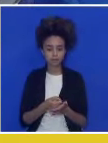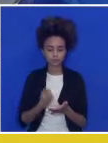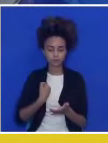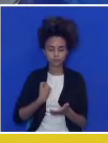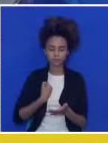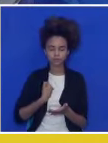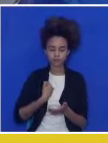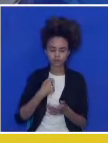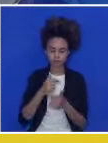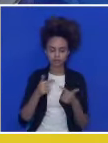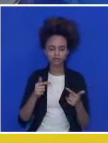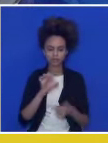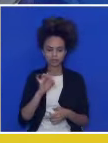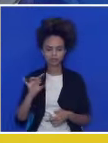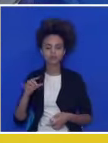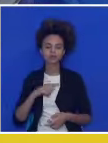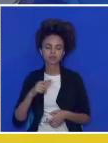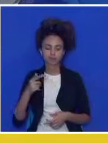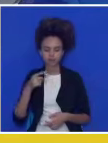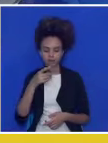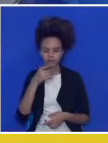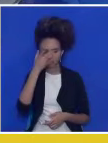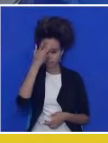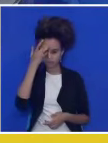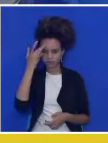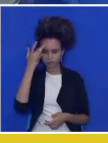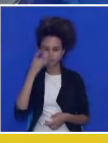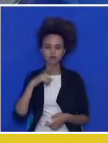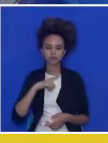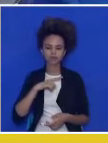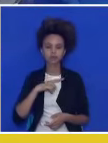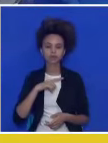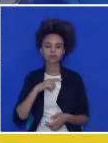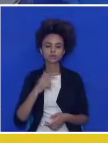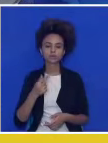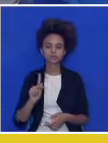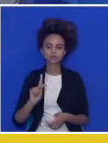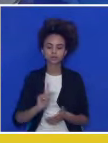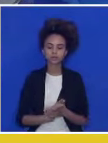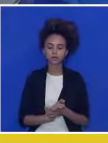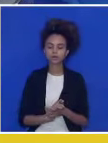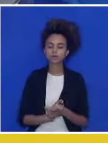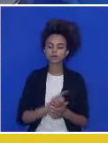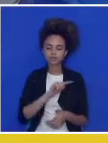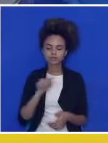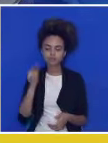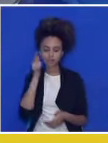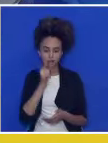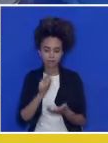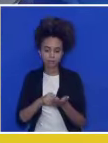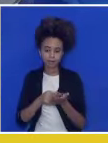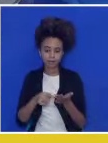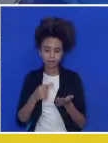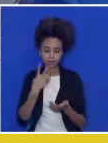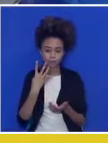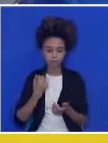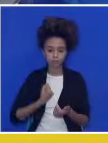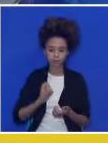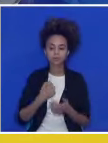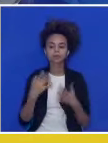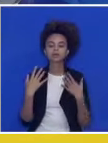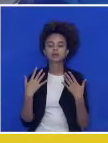mundo tem os seus, não é verdade? São sorteados 7 números e um mês da sorte por concurso e você ganha já a partir de 4 acertos. Fique atento